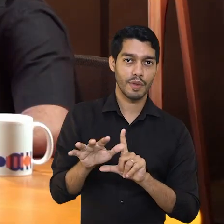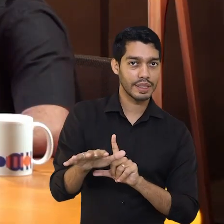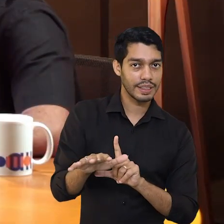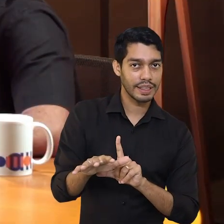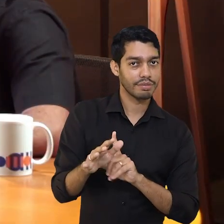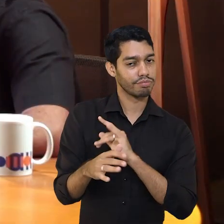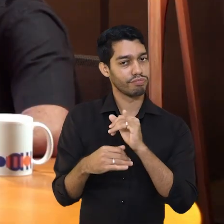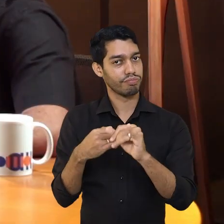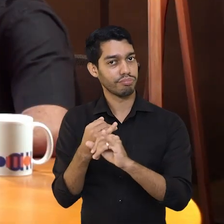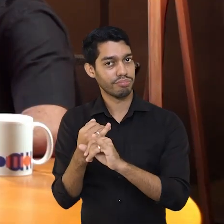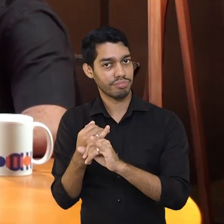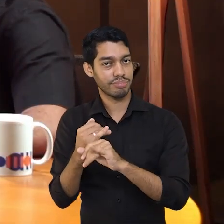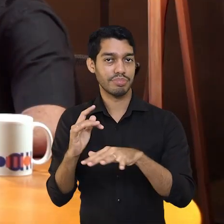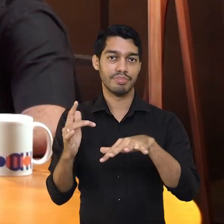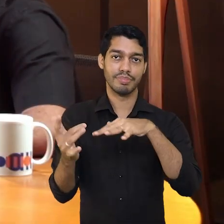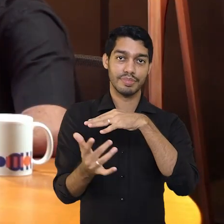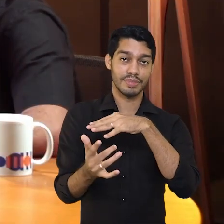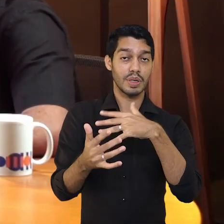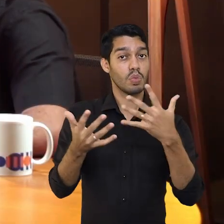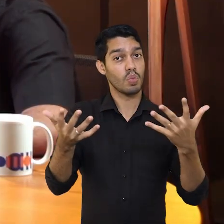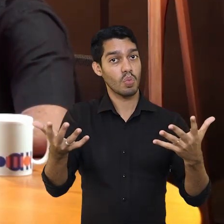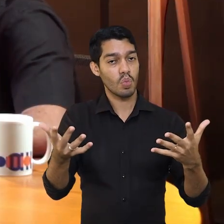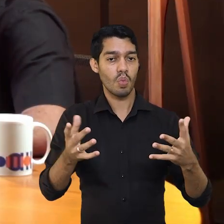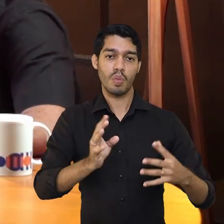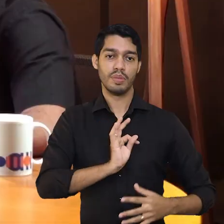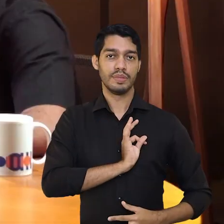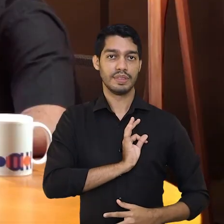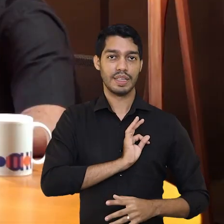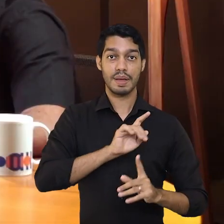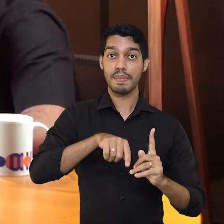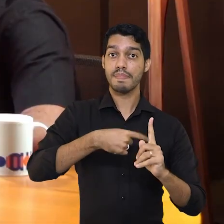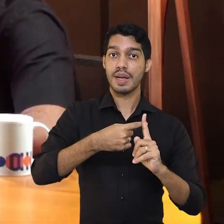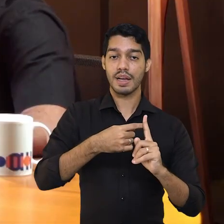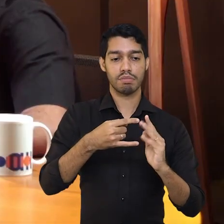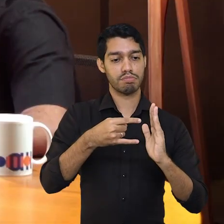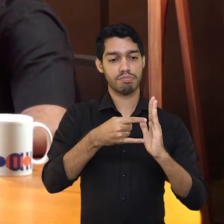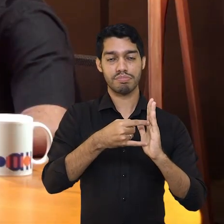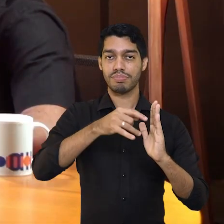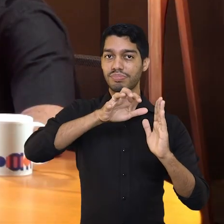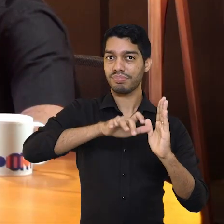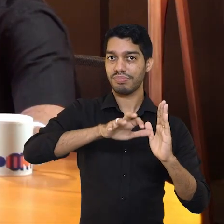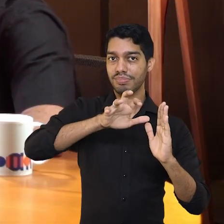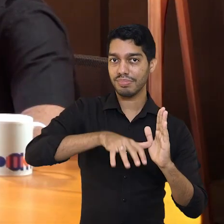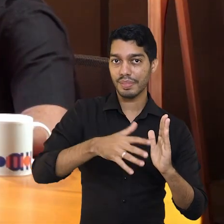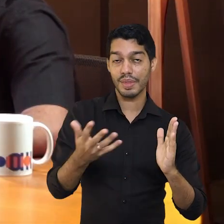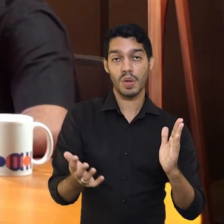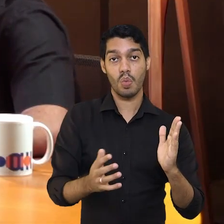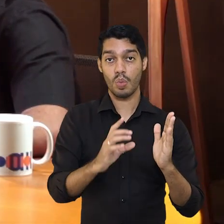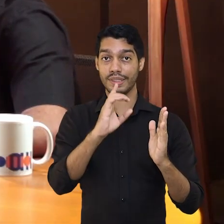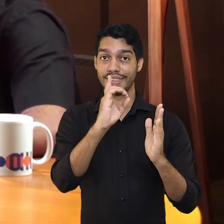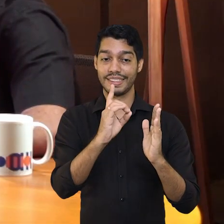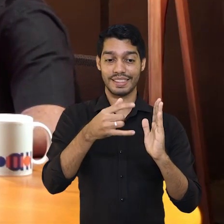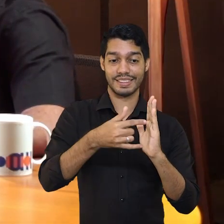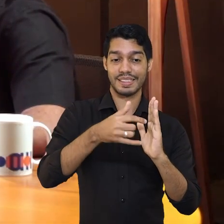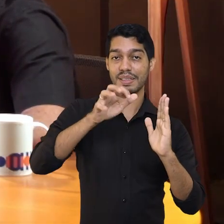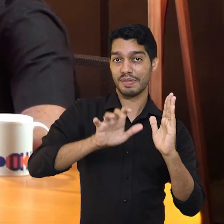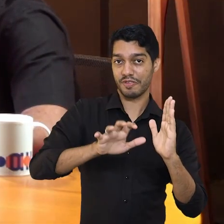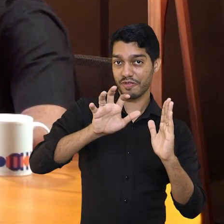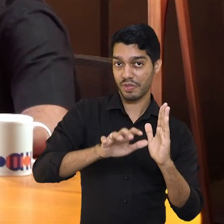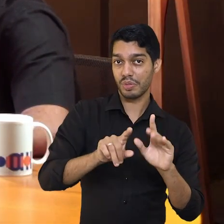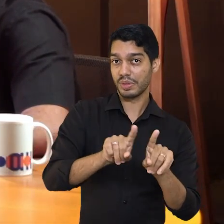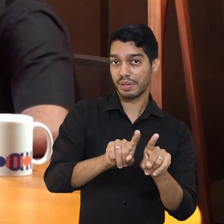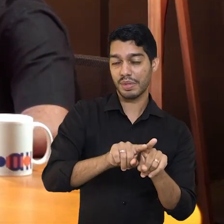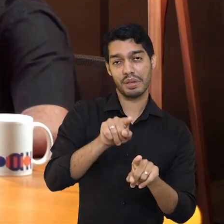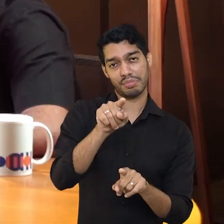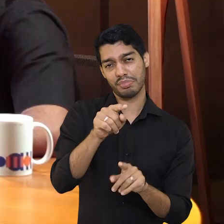digital influencer, até profissões que envolvem mais a tecnologia ali, o uso mais profundo dessa tecnologia, como